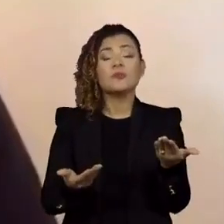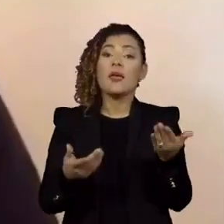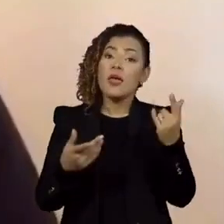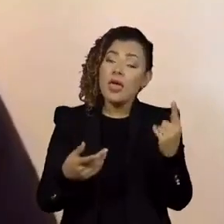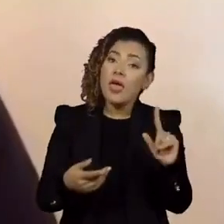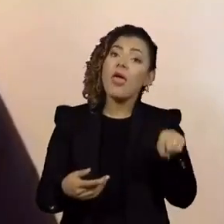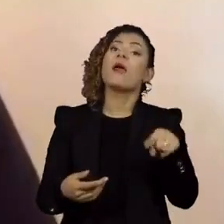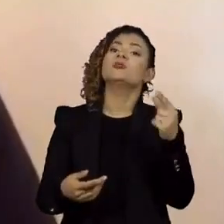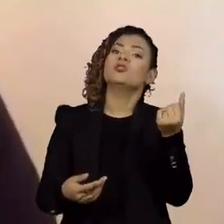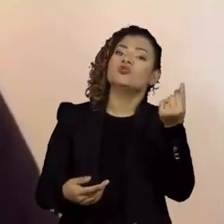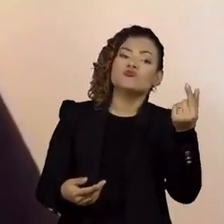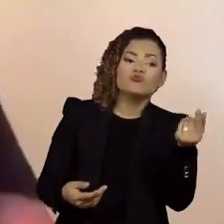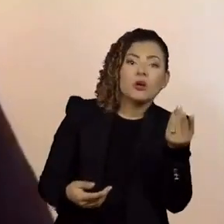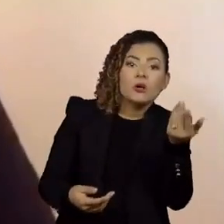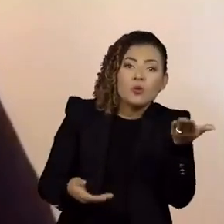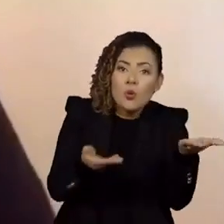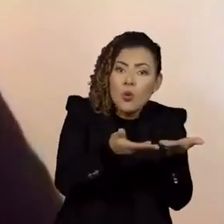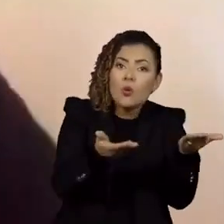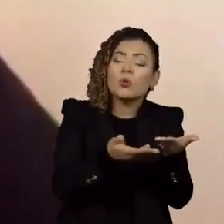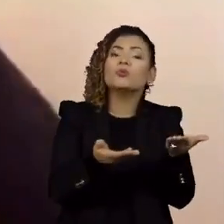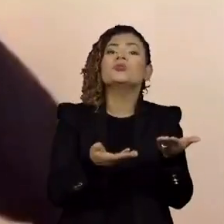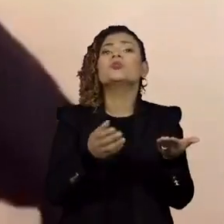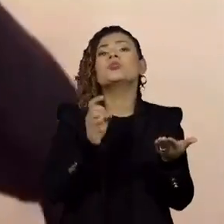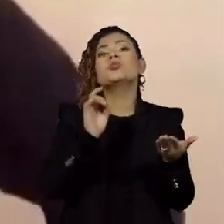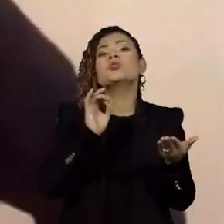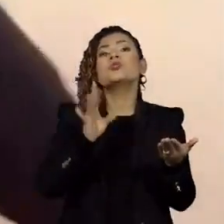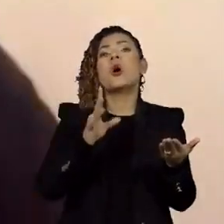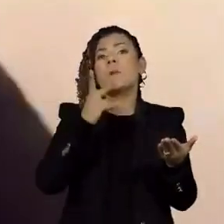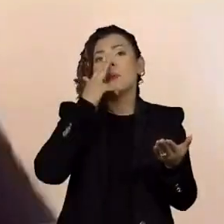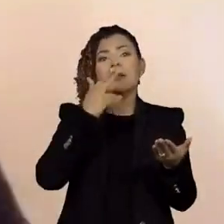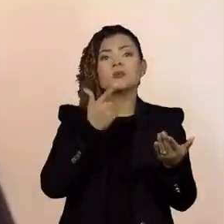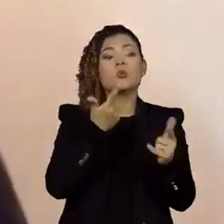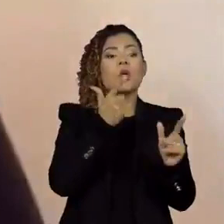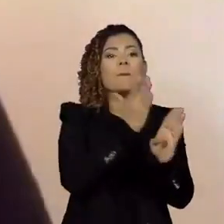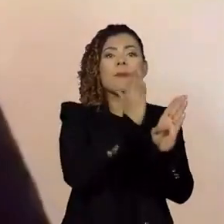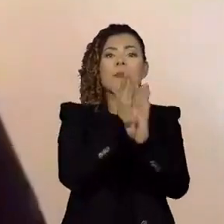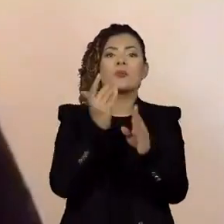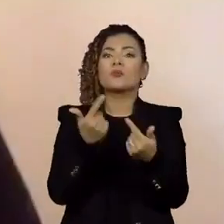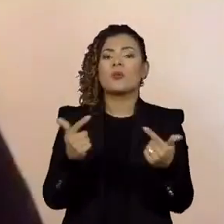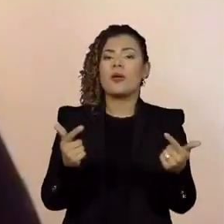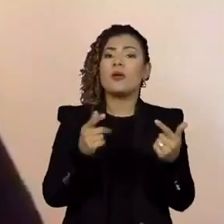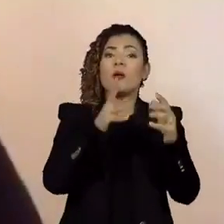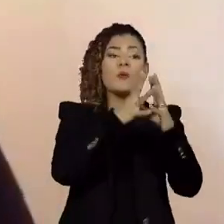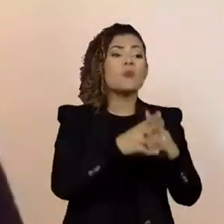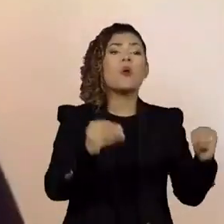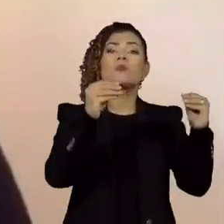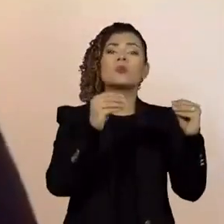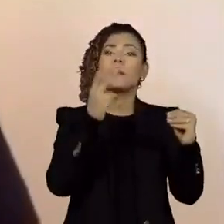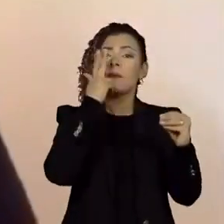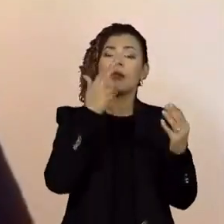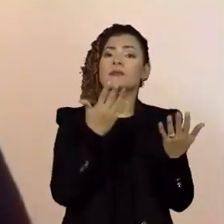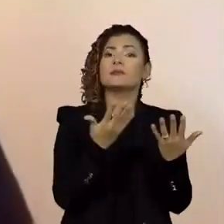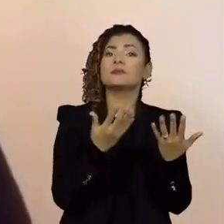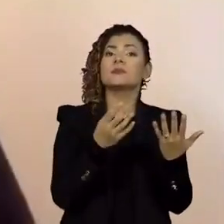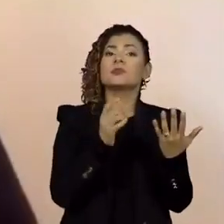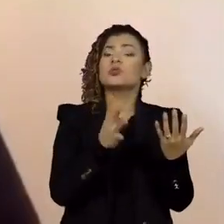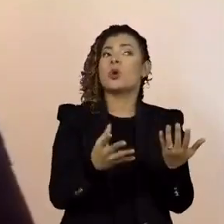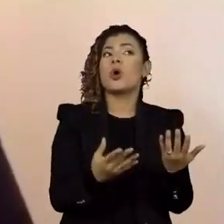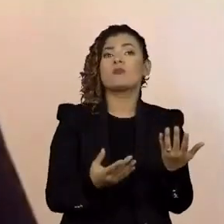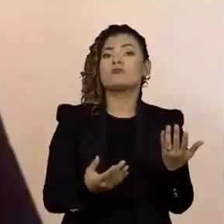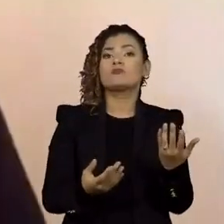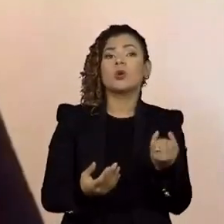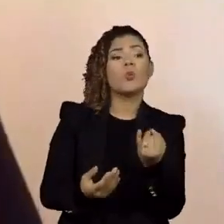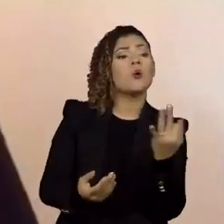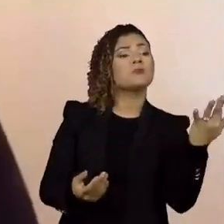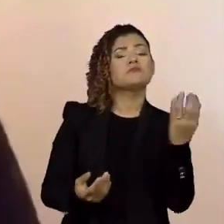uma moeda puramente fiduciária. Ela não tem lastro. A moeda é simplesmente uma unidade de conta, uma